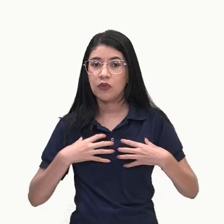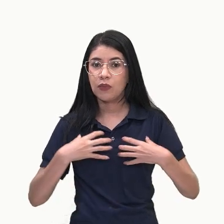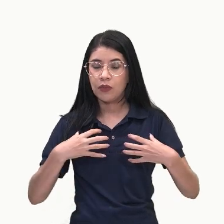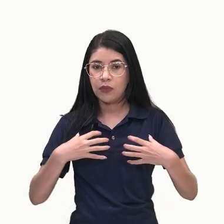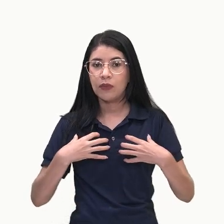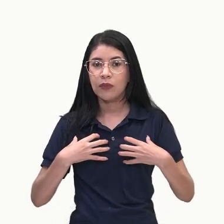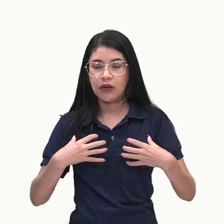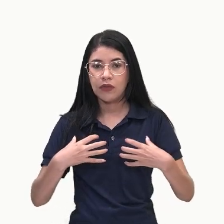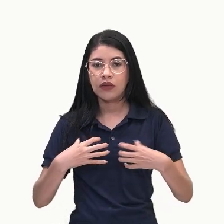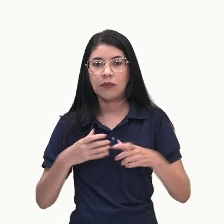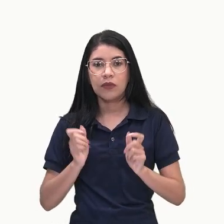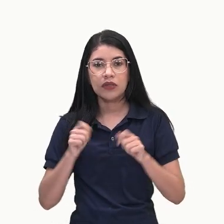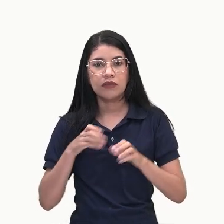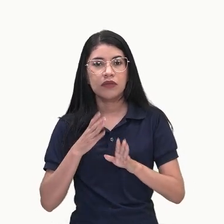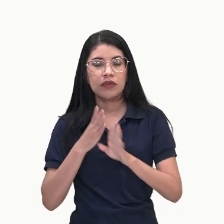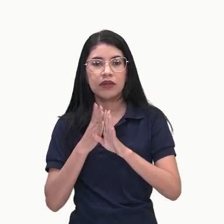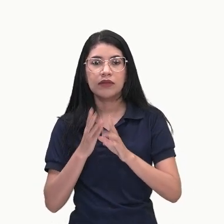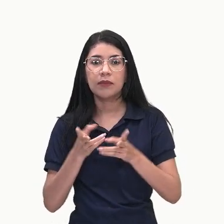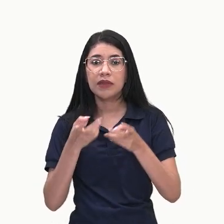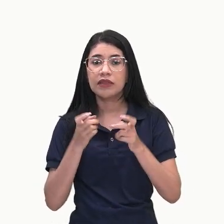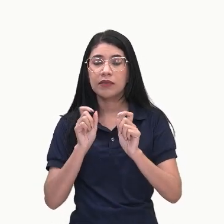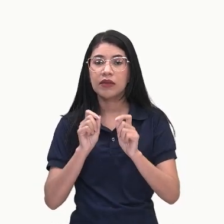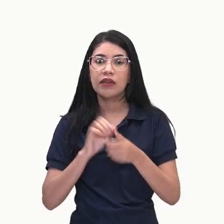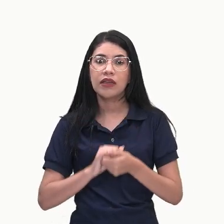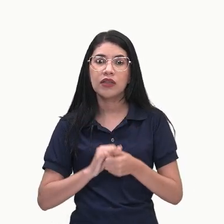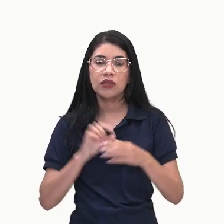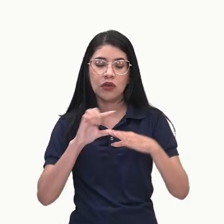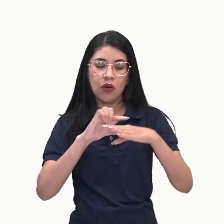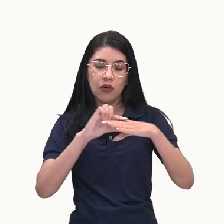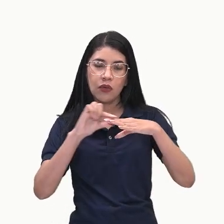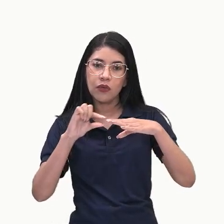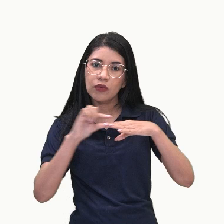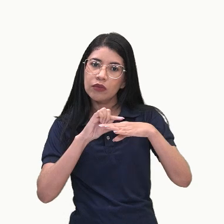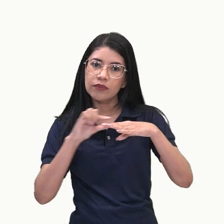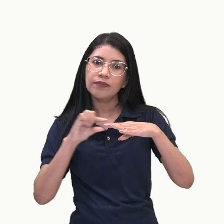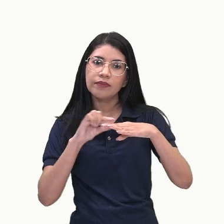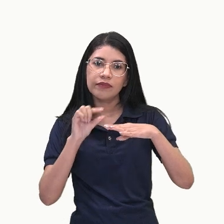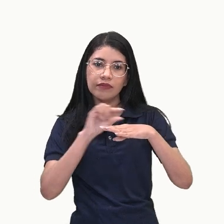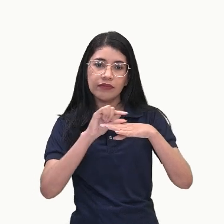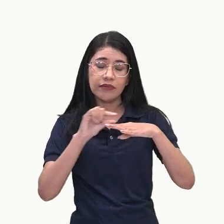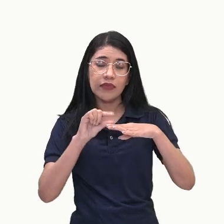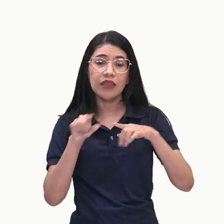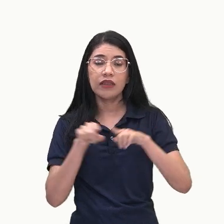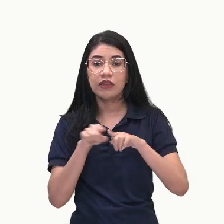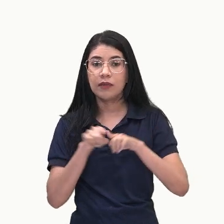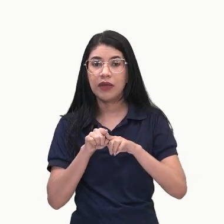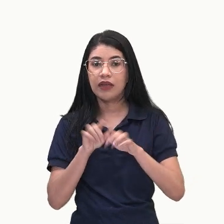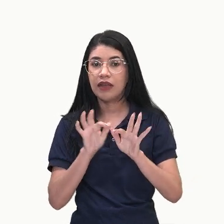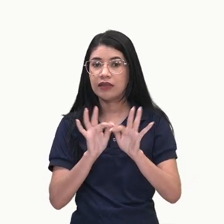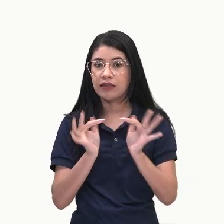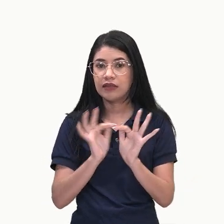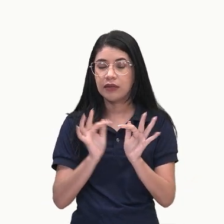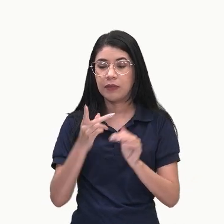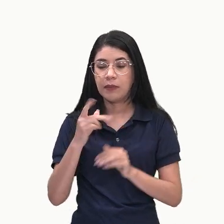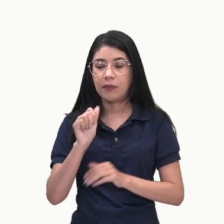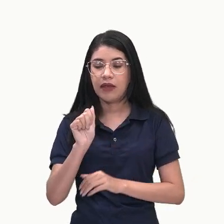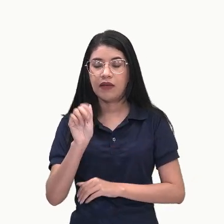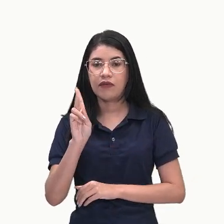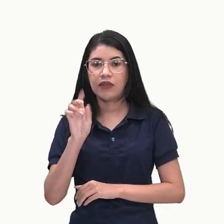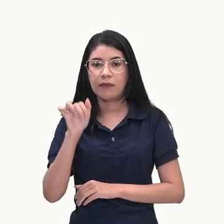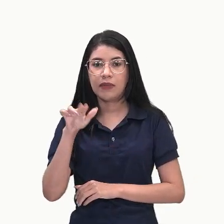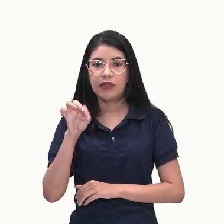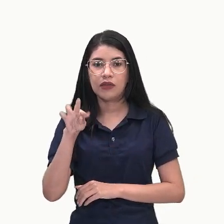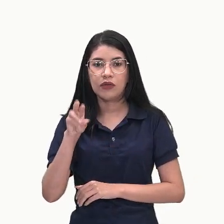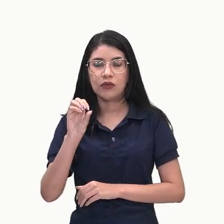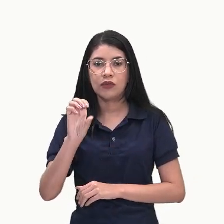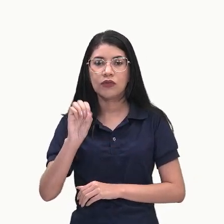pulmonares, certo? Então, como você visualiza, uma única camada aqui, visualizando, ele é o simples pavimentoso e você